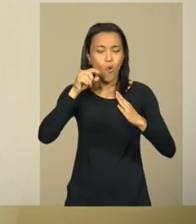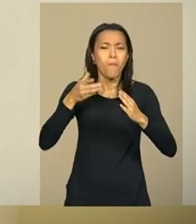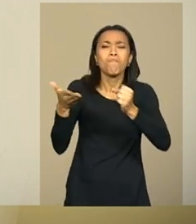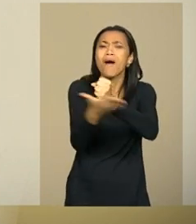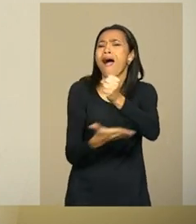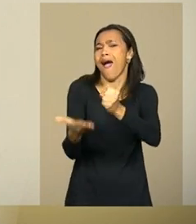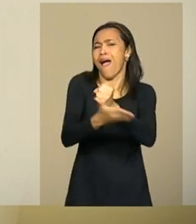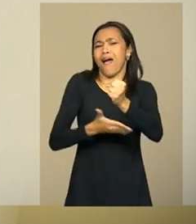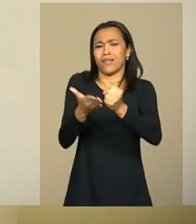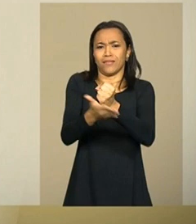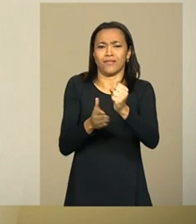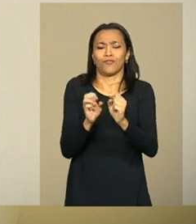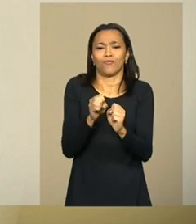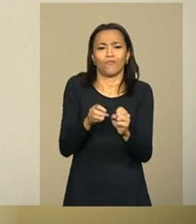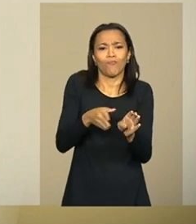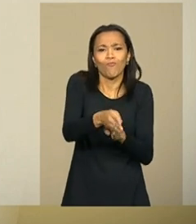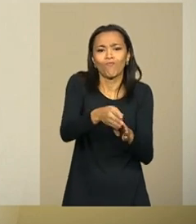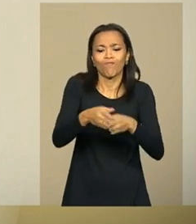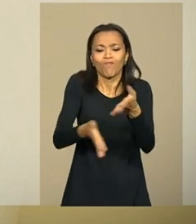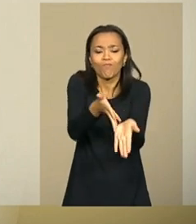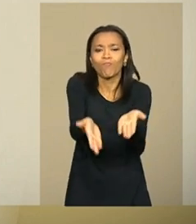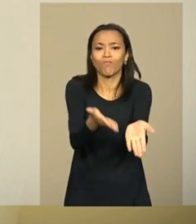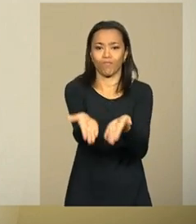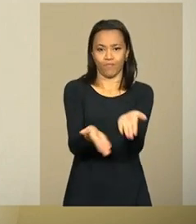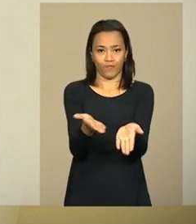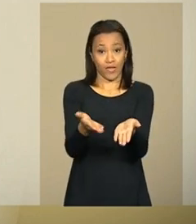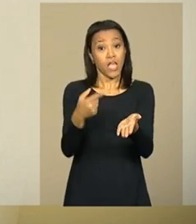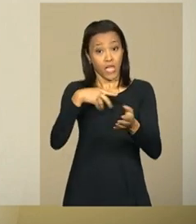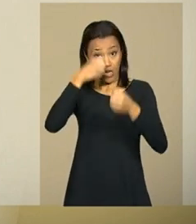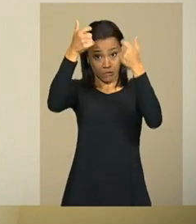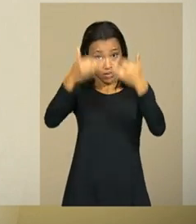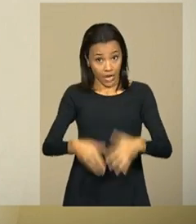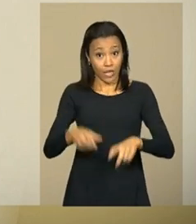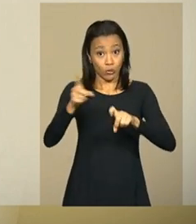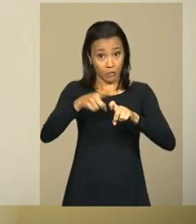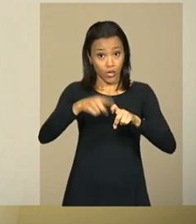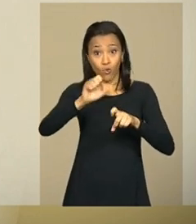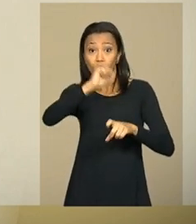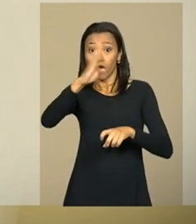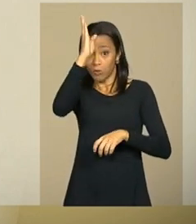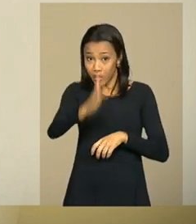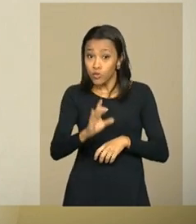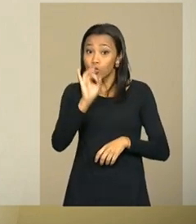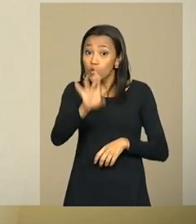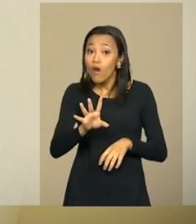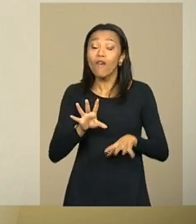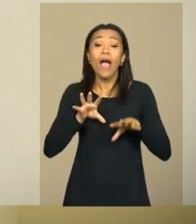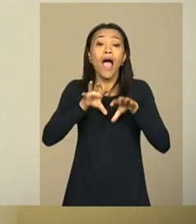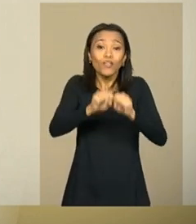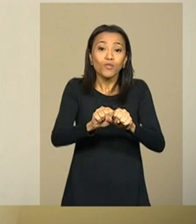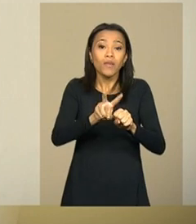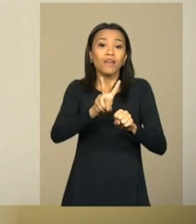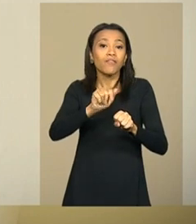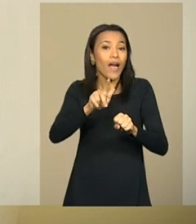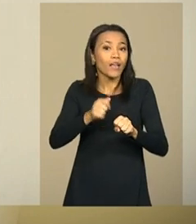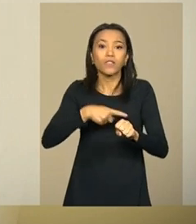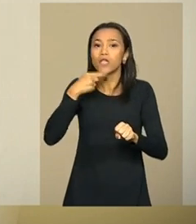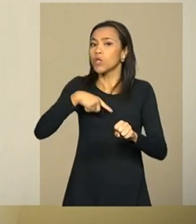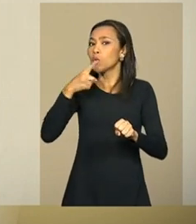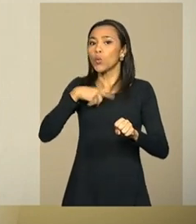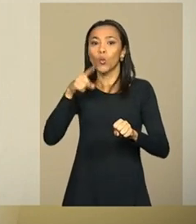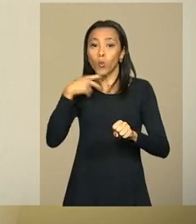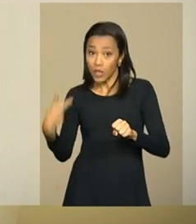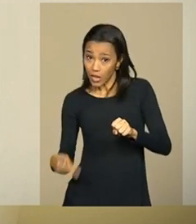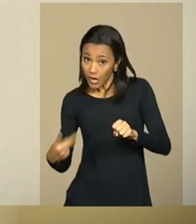básico da população Quero repetir que os médicos estrangeiros só vão ocupar as vagas que não não forem preenchidas por